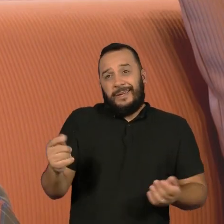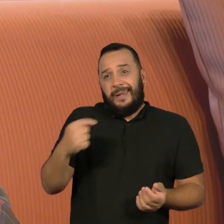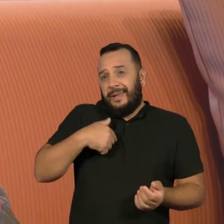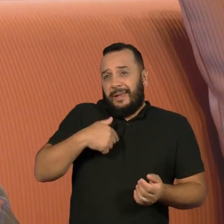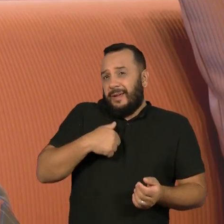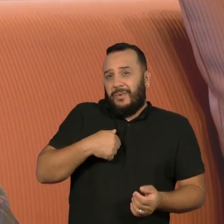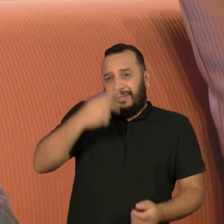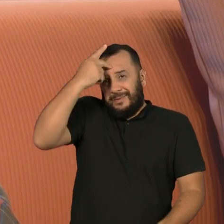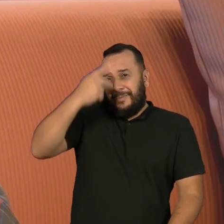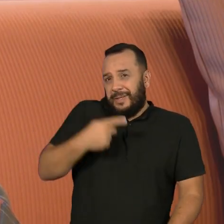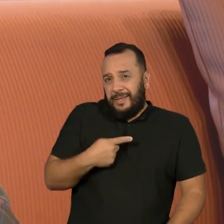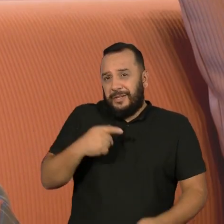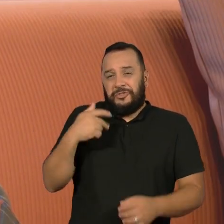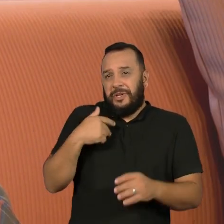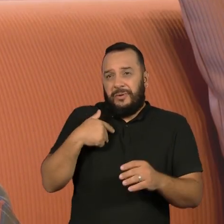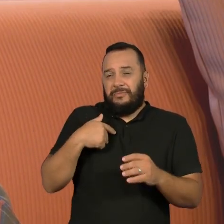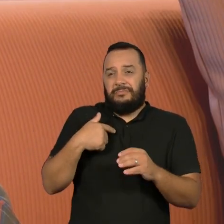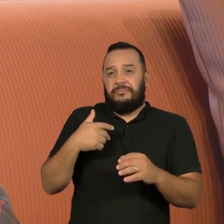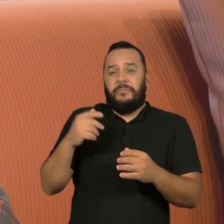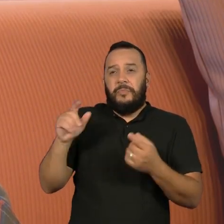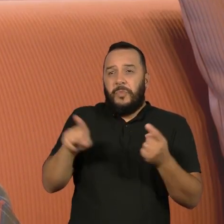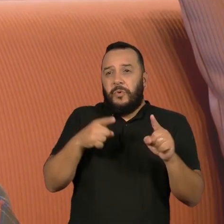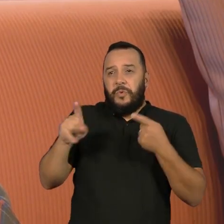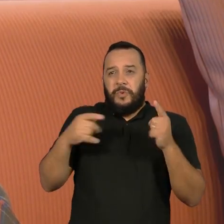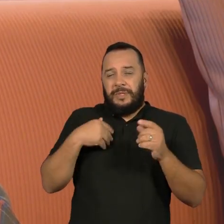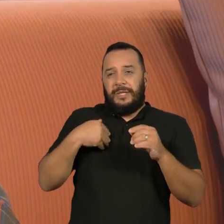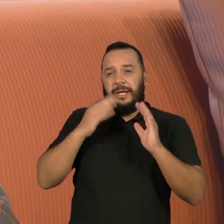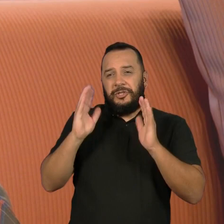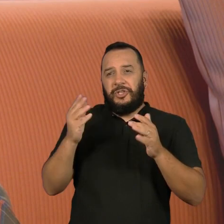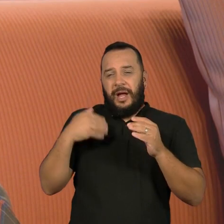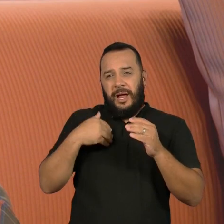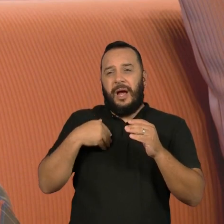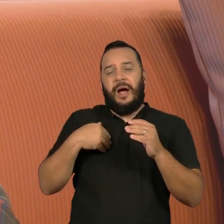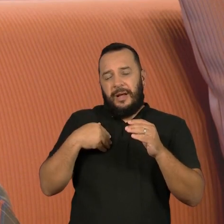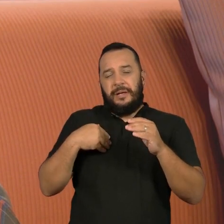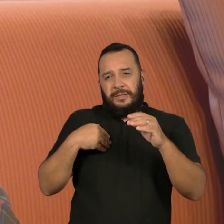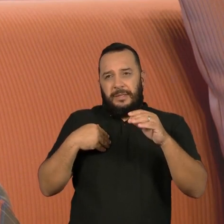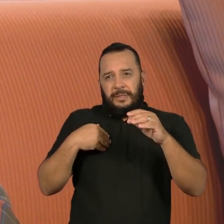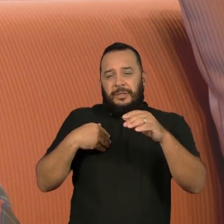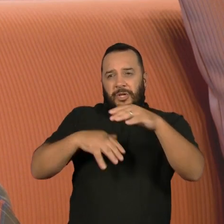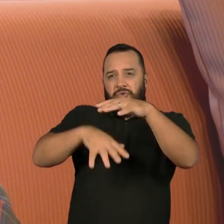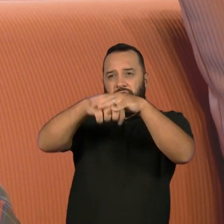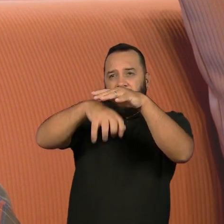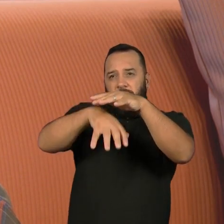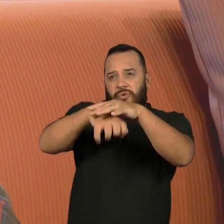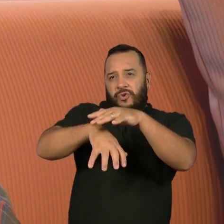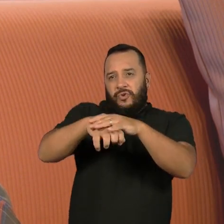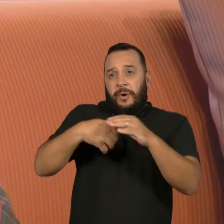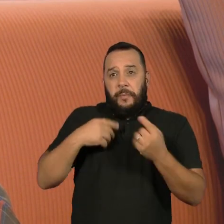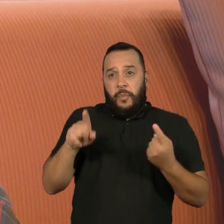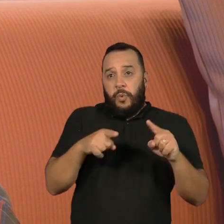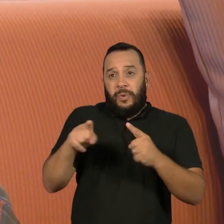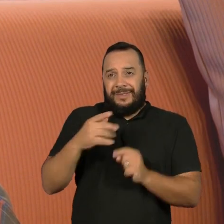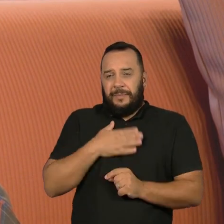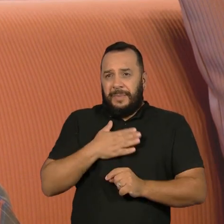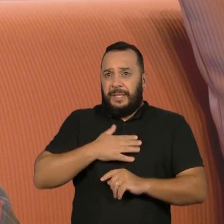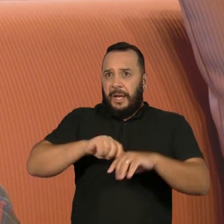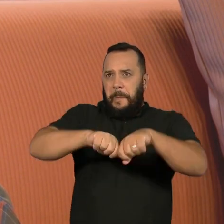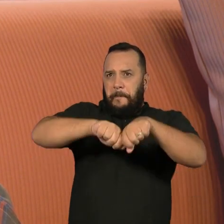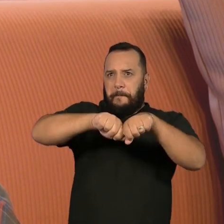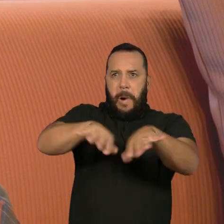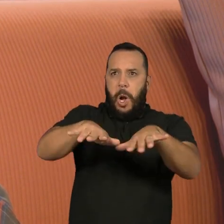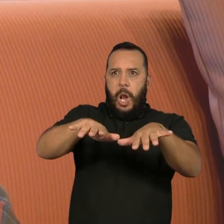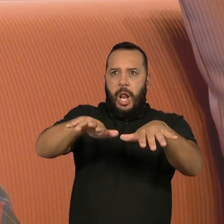independente. Botei minhas músicas na internet, através de um canal, né, que distribuía as minhas músicas, e a música foi de